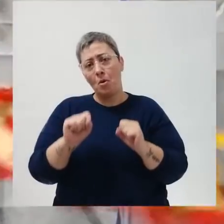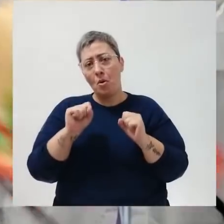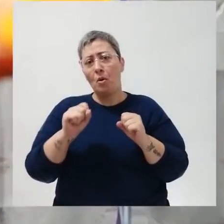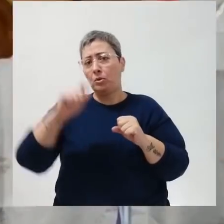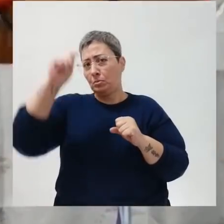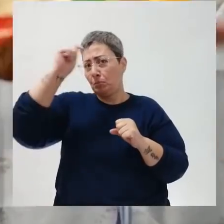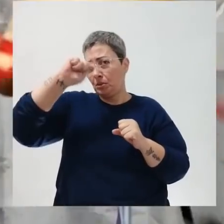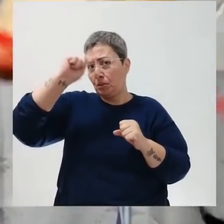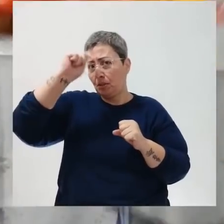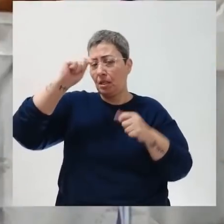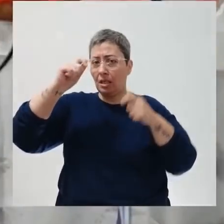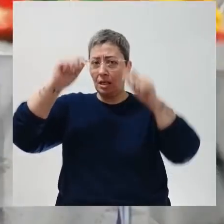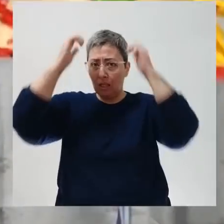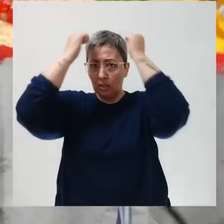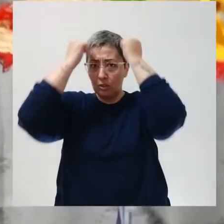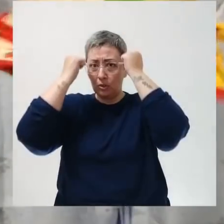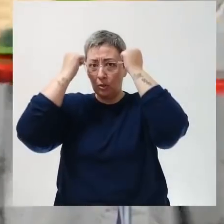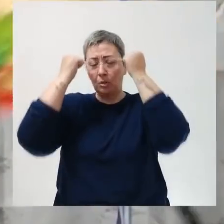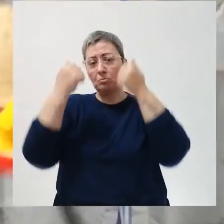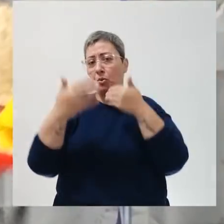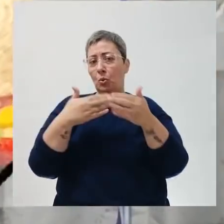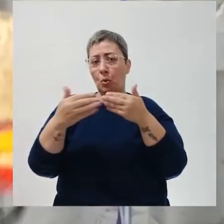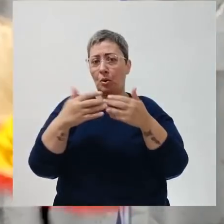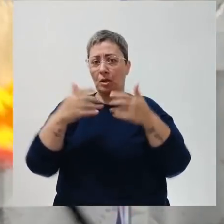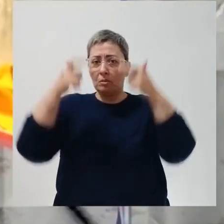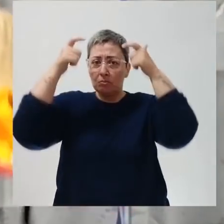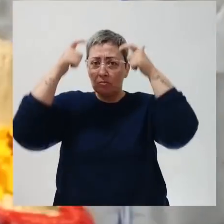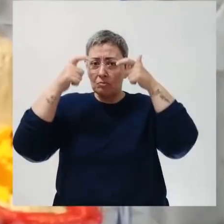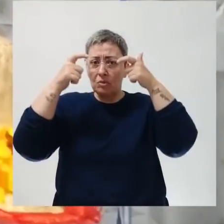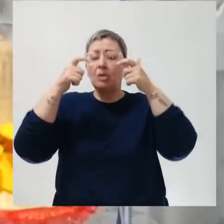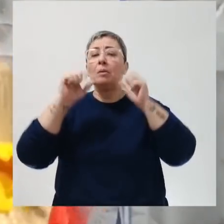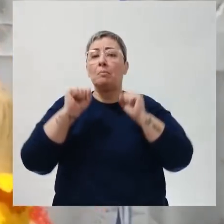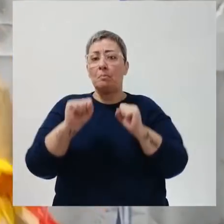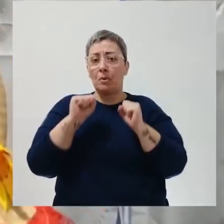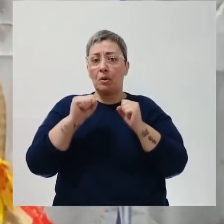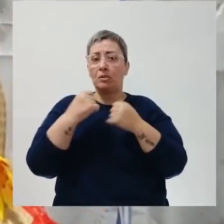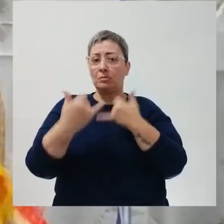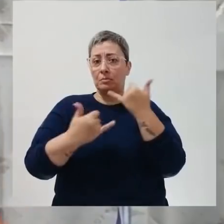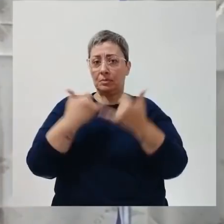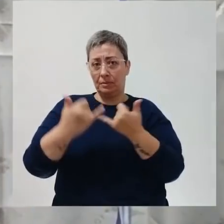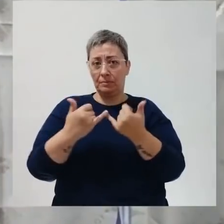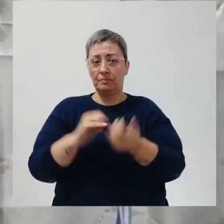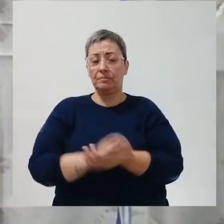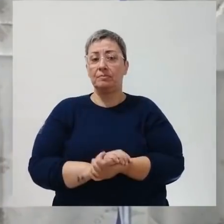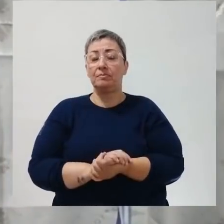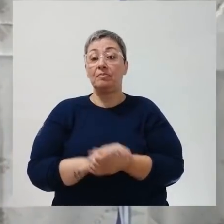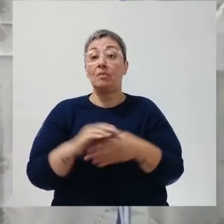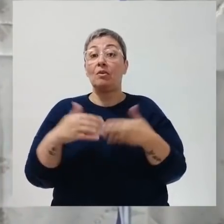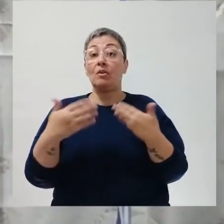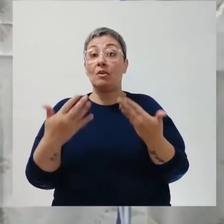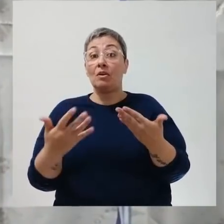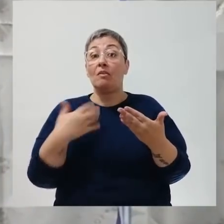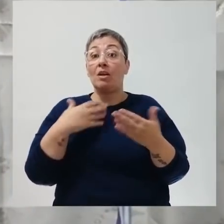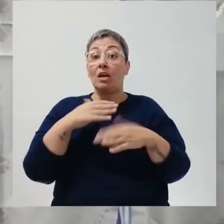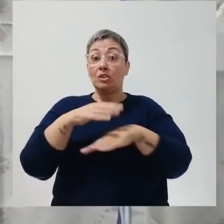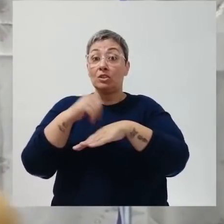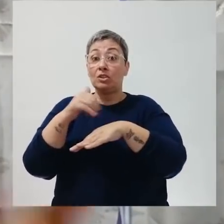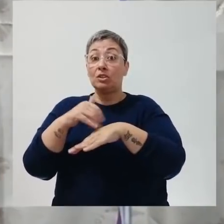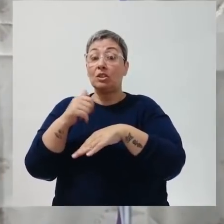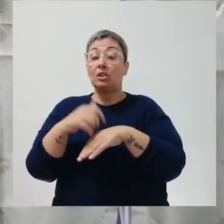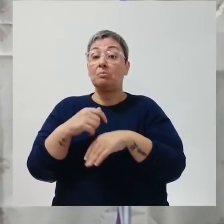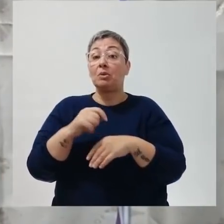um boné, uma touca, qualquer chapéu que você tiver aí que dá para brincar, tá bom? E aí você vai